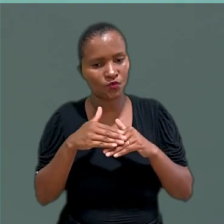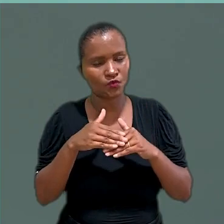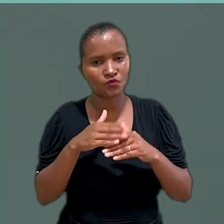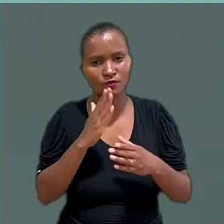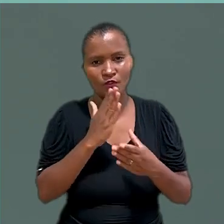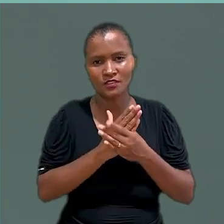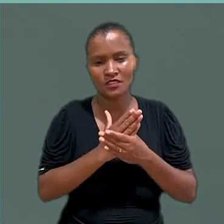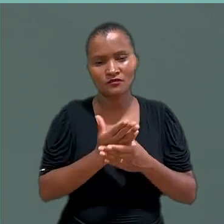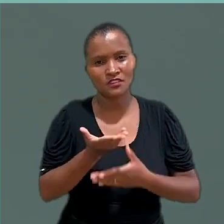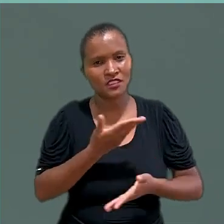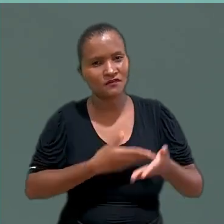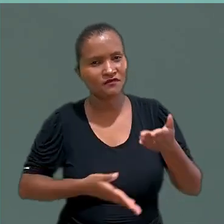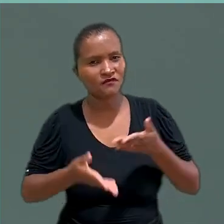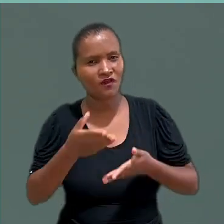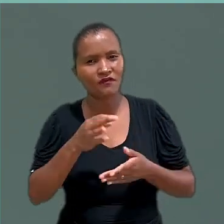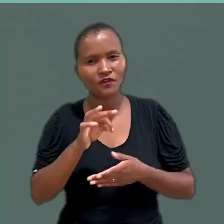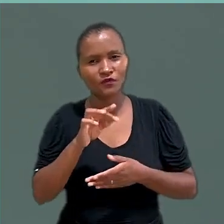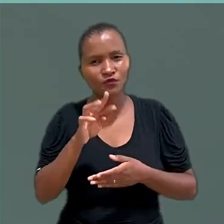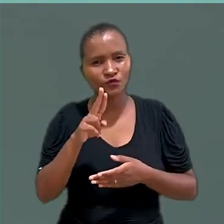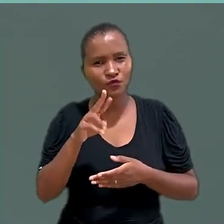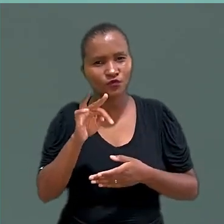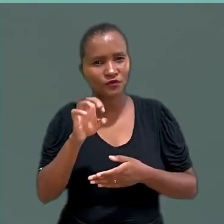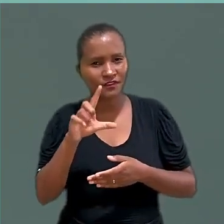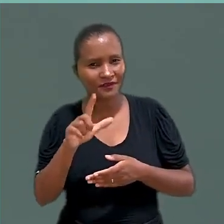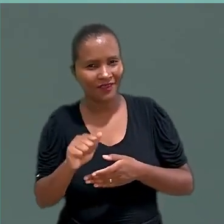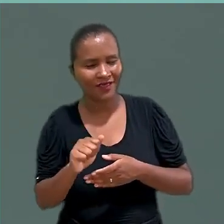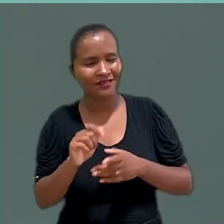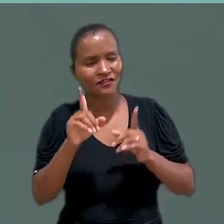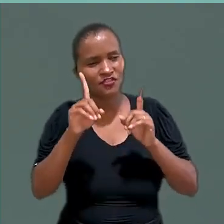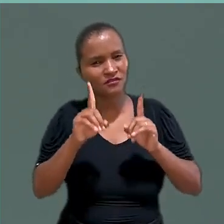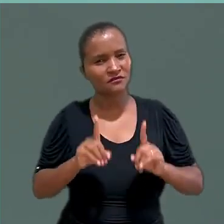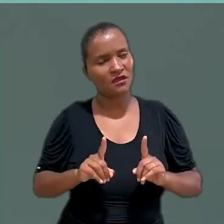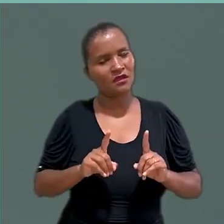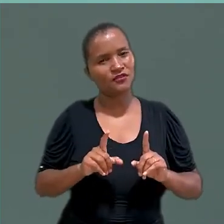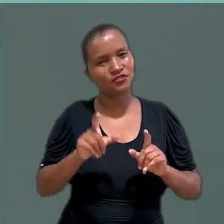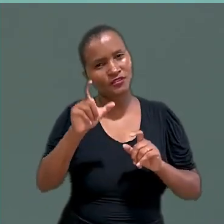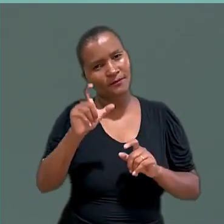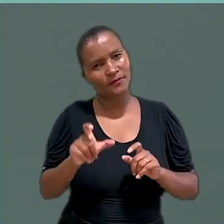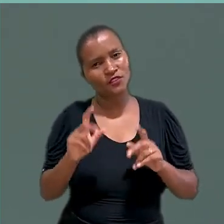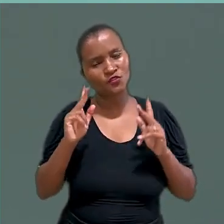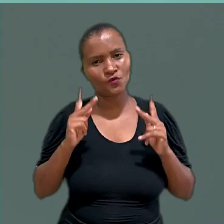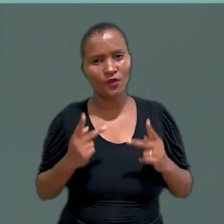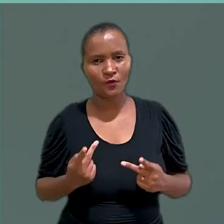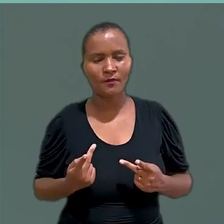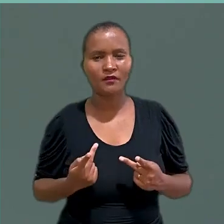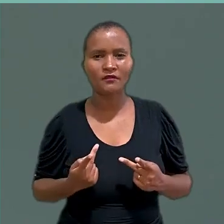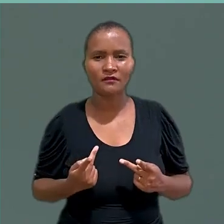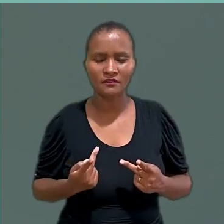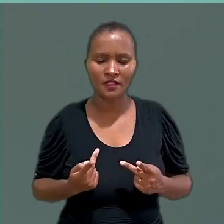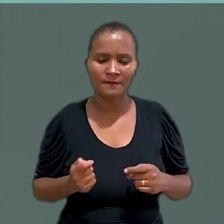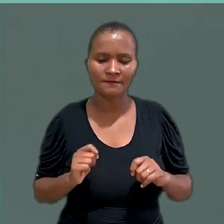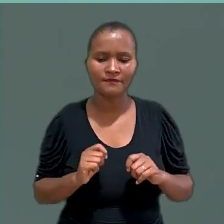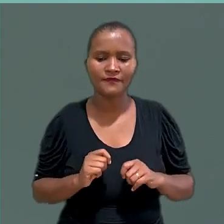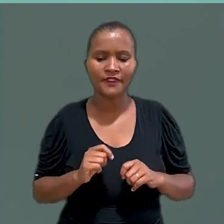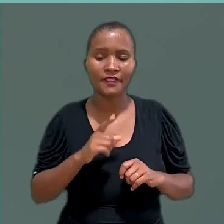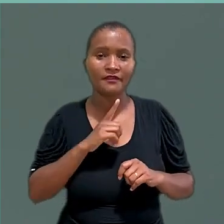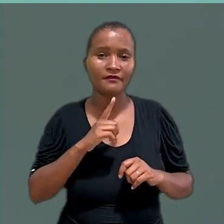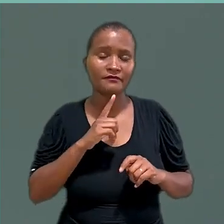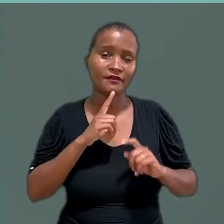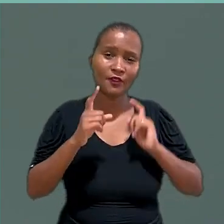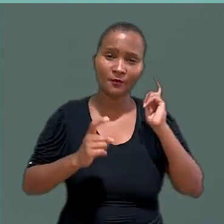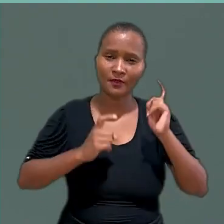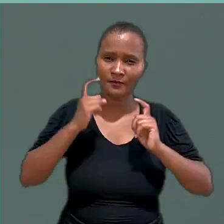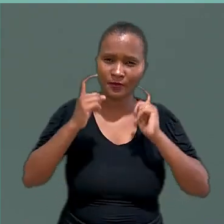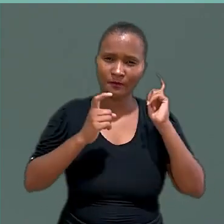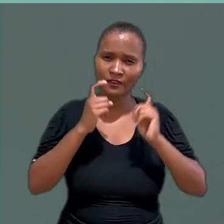envolvem a tutela, a dignidade da pessoa humana têm, né? E há uma